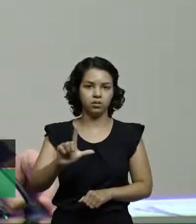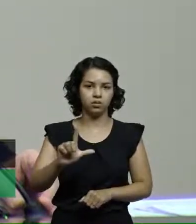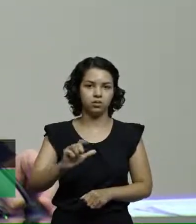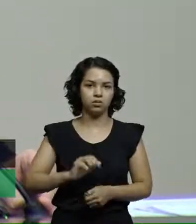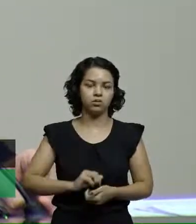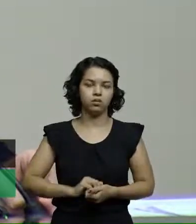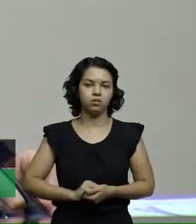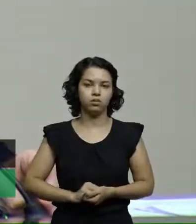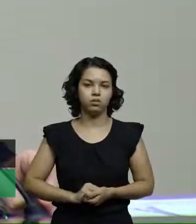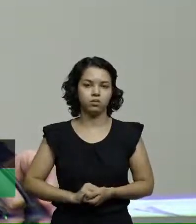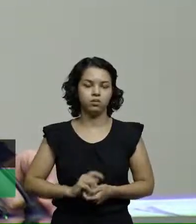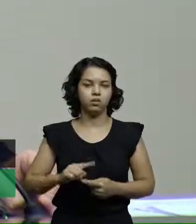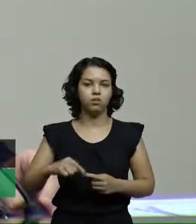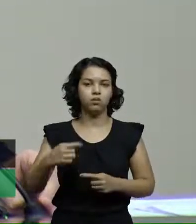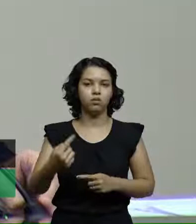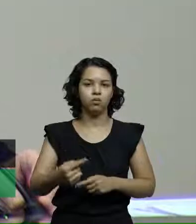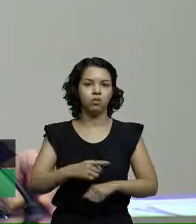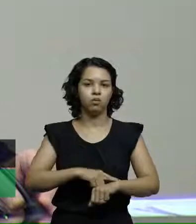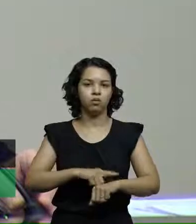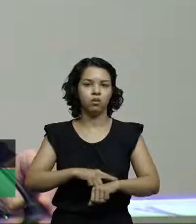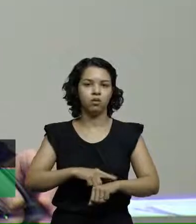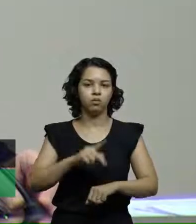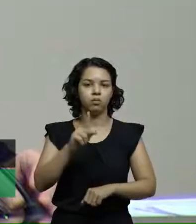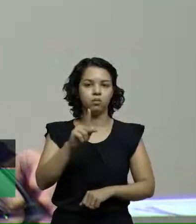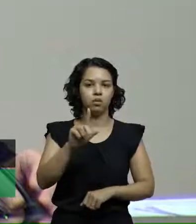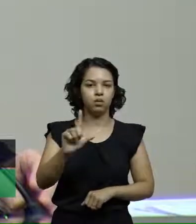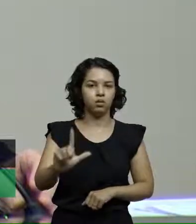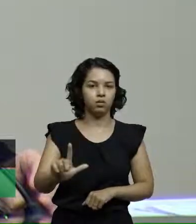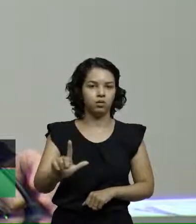Próximo horário pertence ao PL.